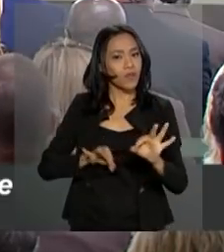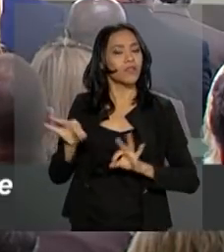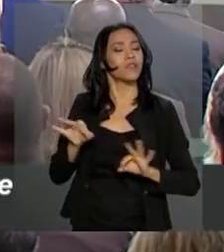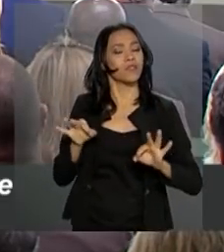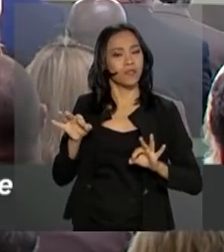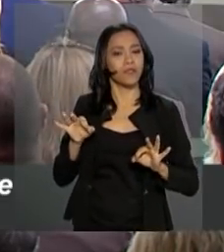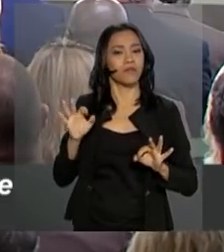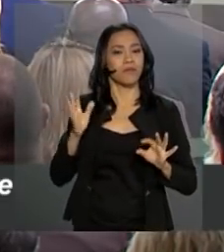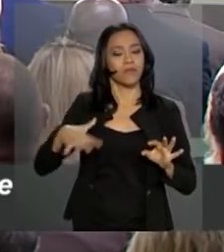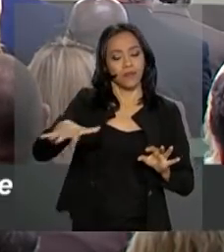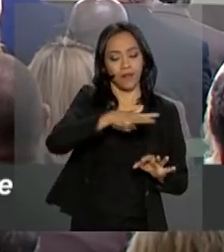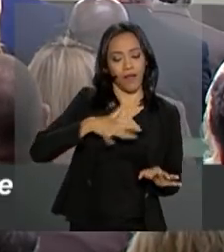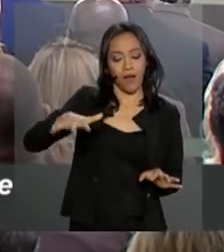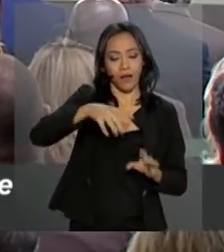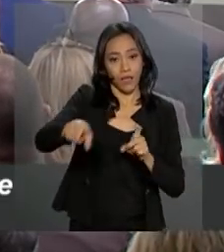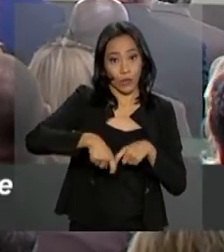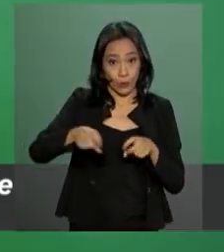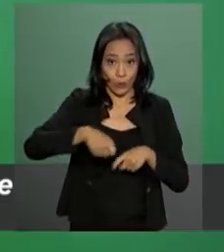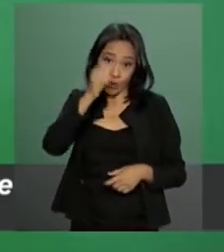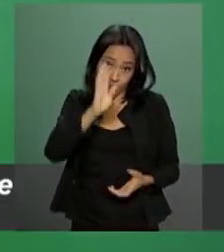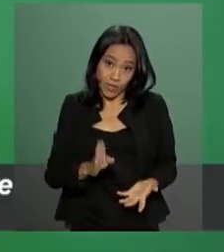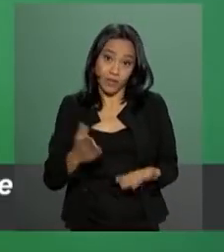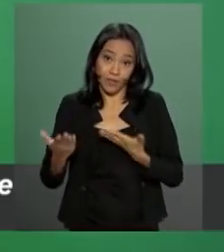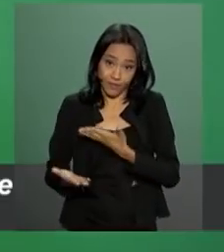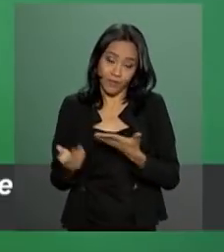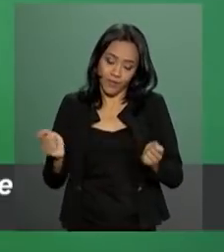agricultura no setor da agricultura brasileiro